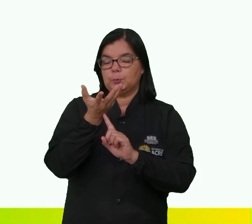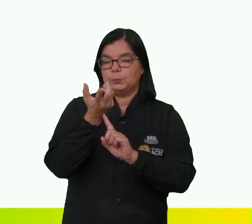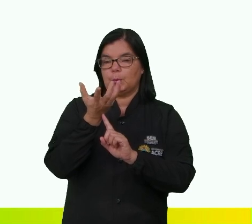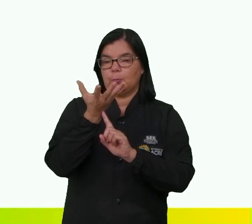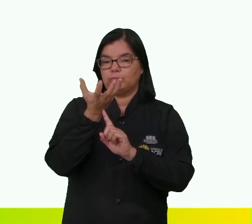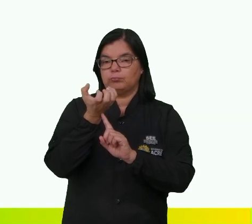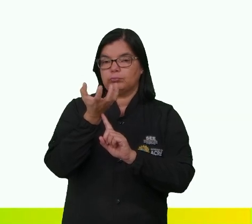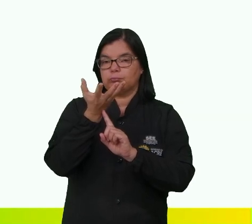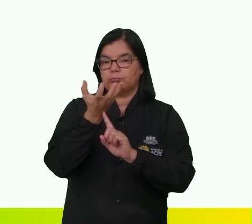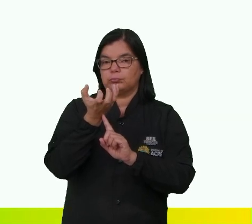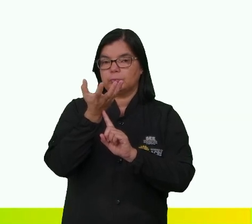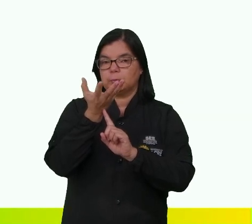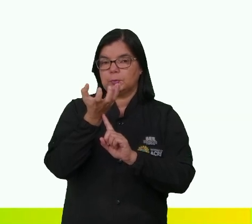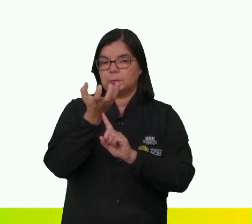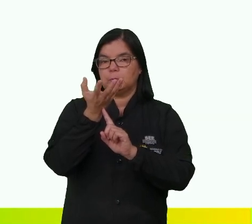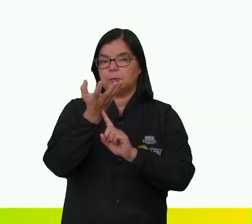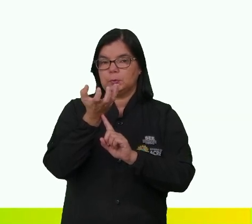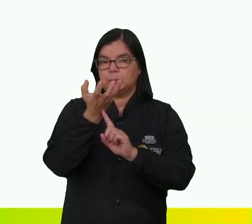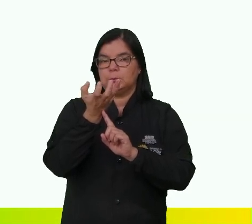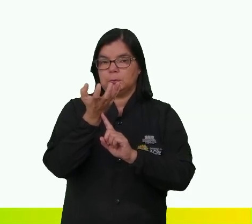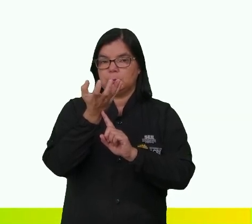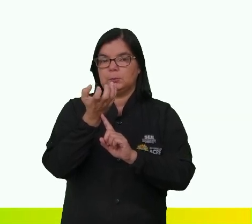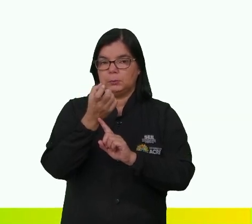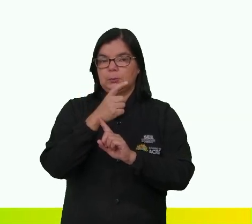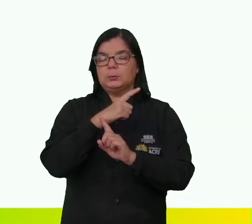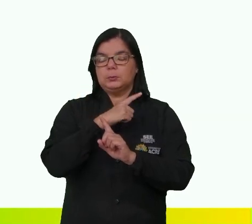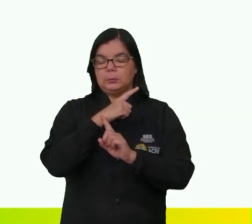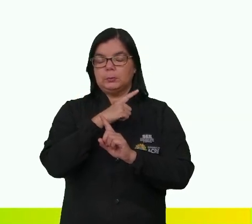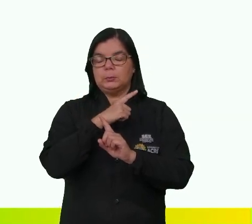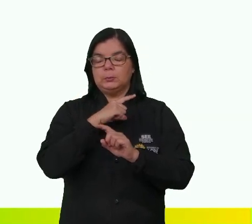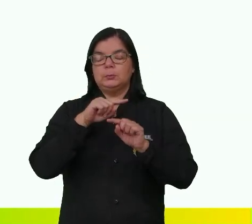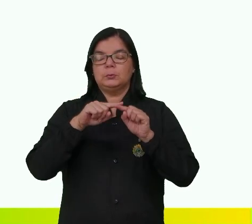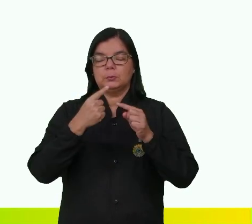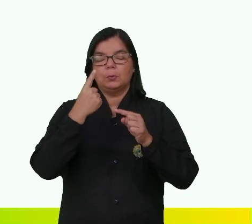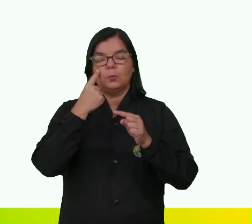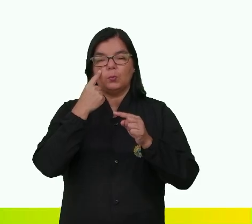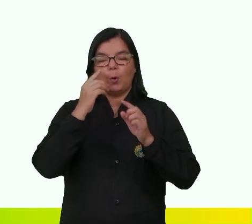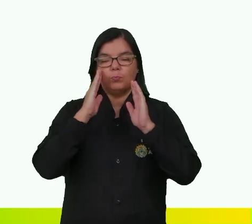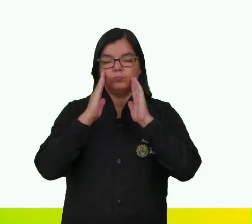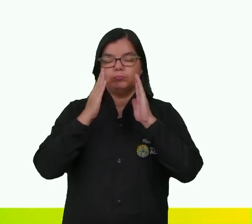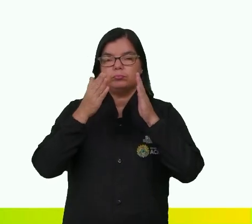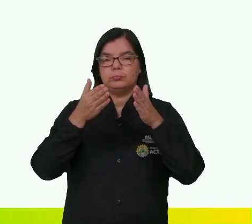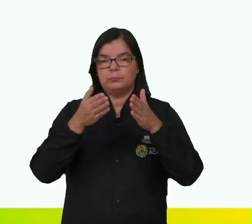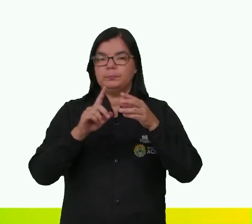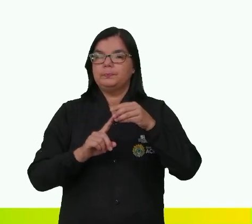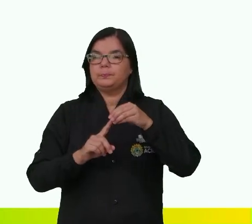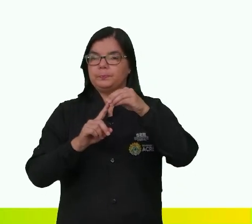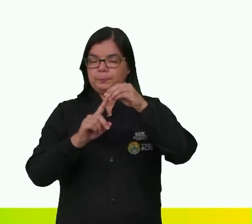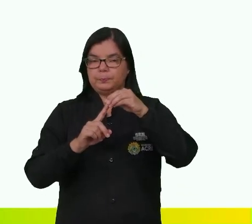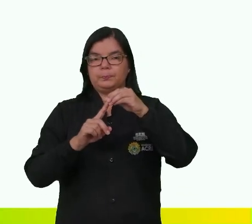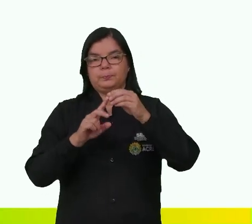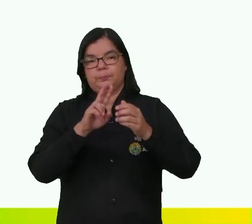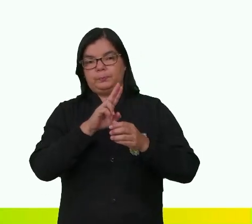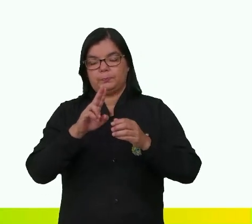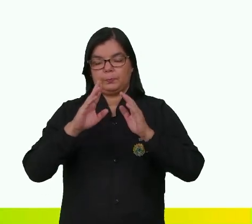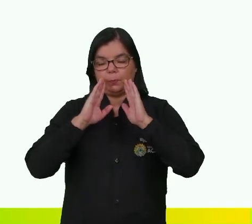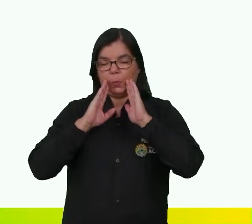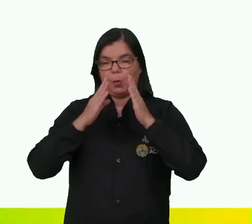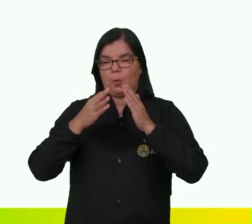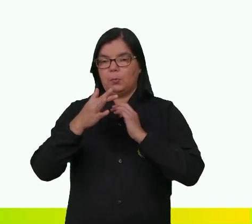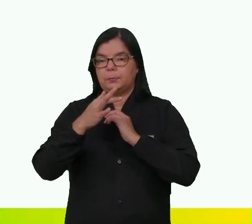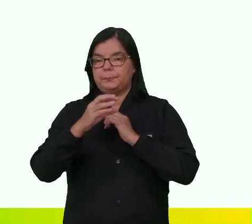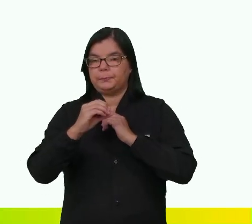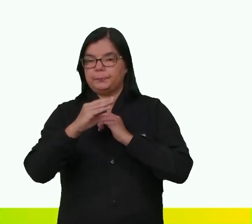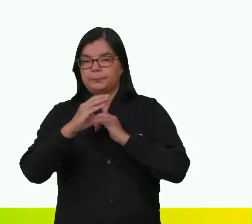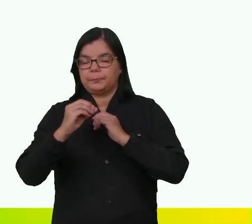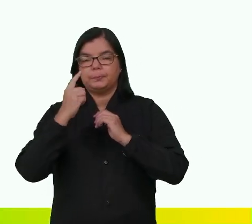sinais são transmitidos e eles chegam na parábola e de modo que eles se concentram num único ponto chamado foco. Então você